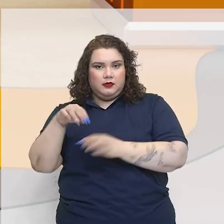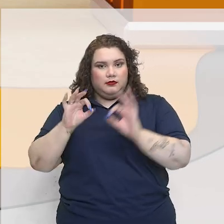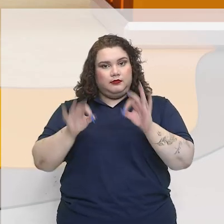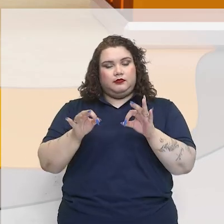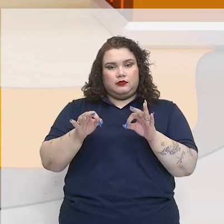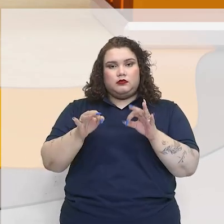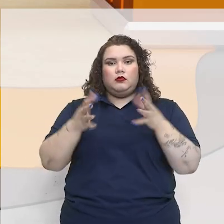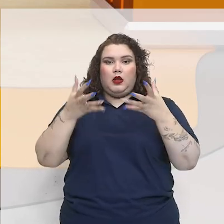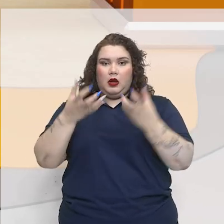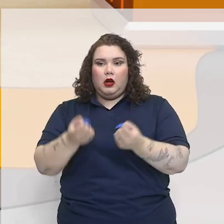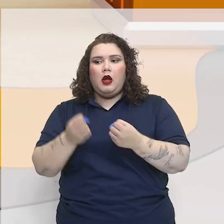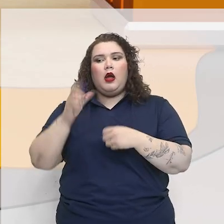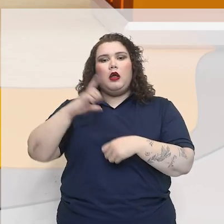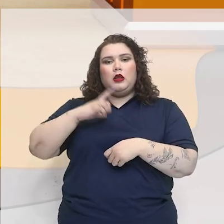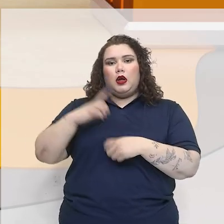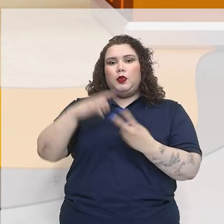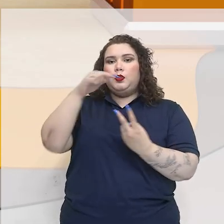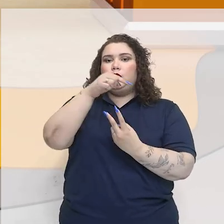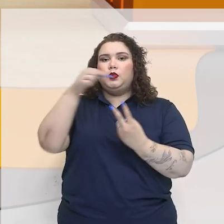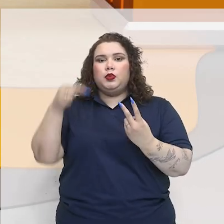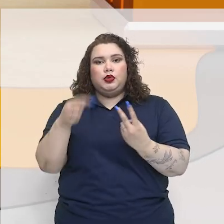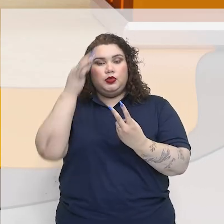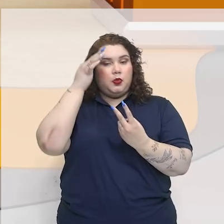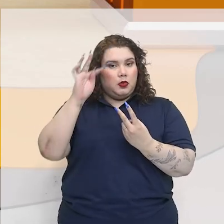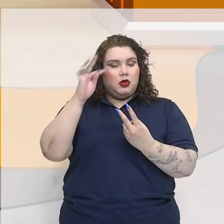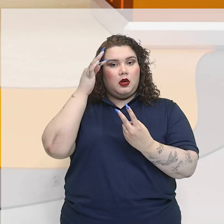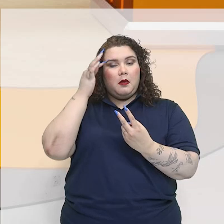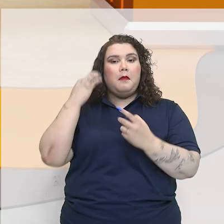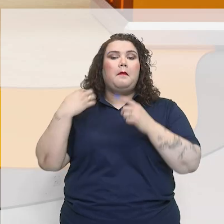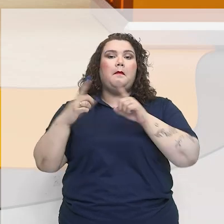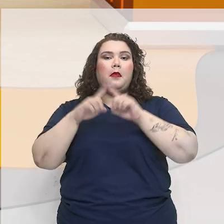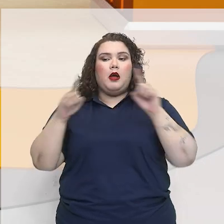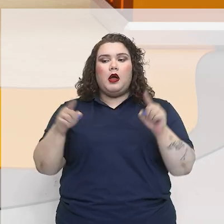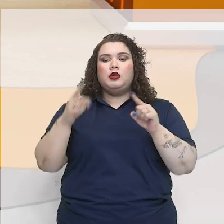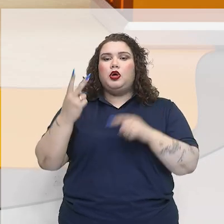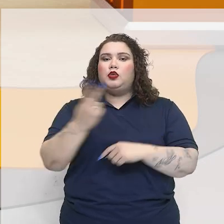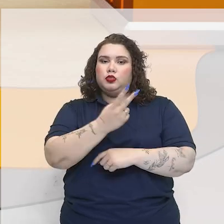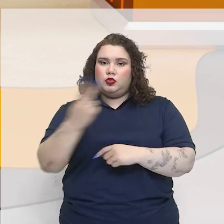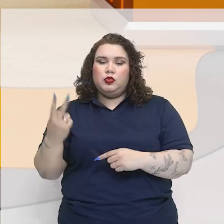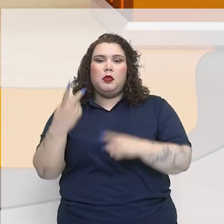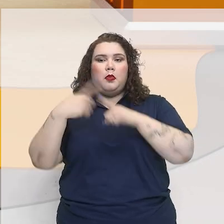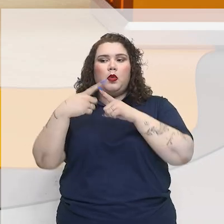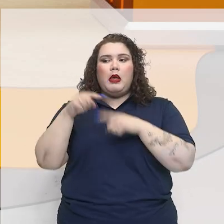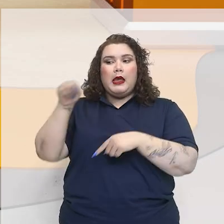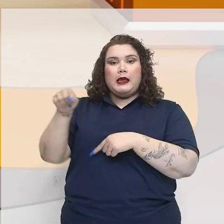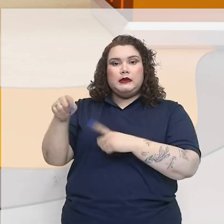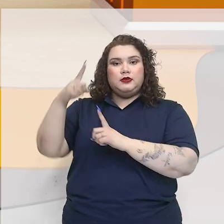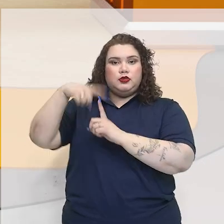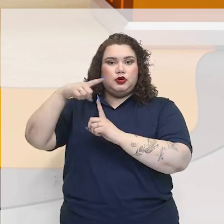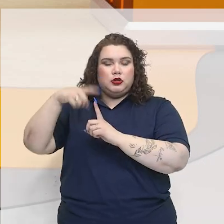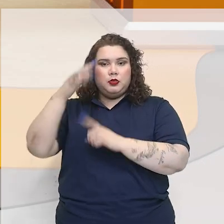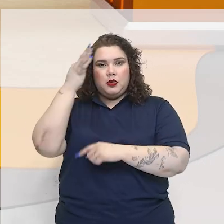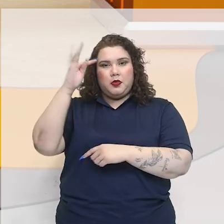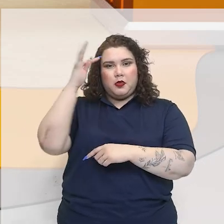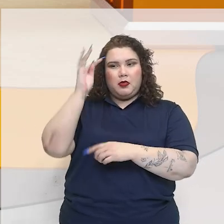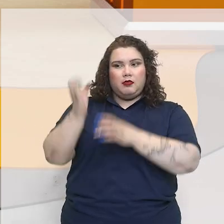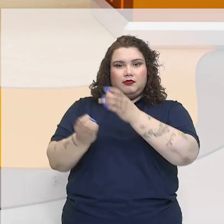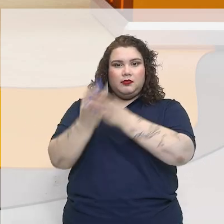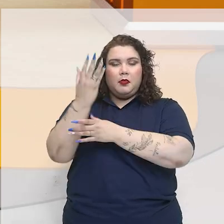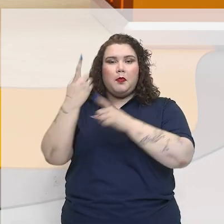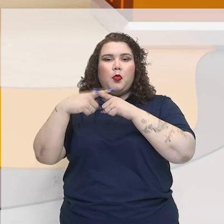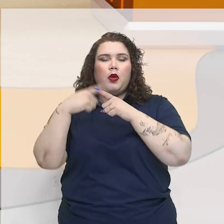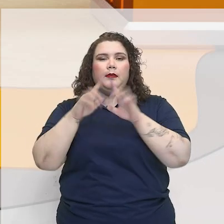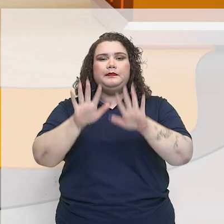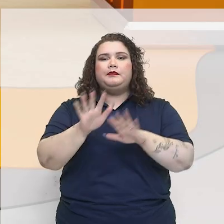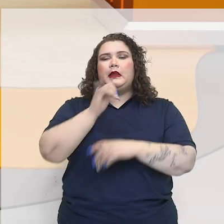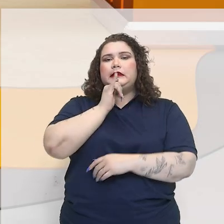teoria criacionista, porque eu acabei de dizer a vocês que essa teoria criacionista é aquela que as famílias que professam uma